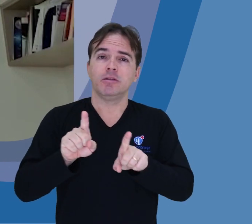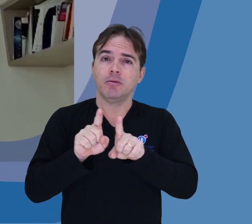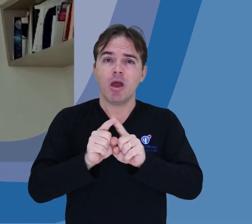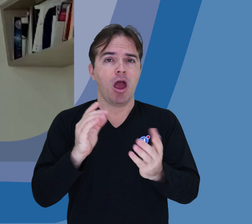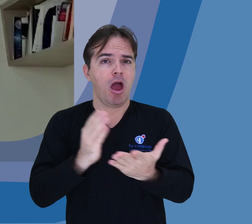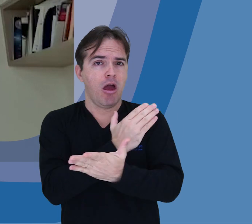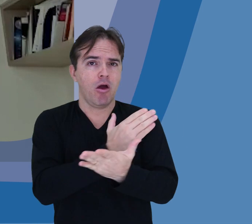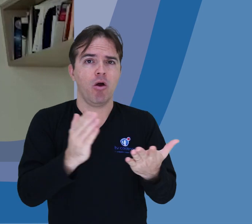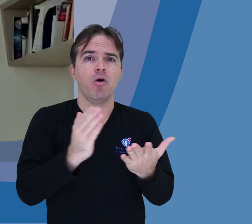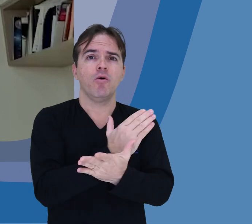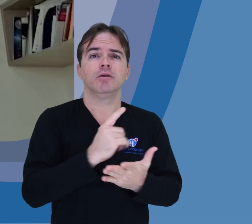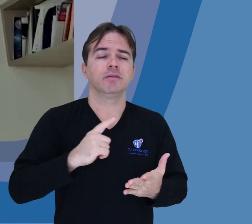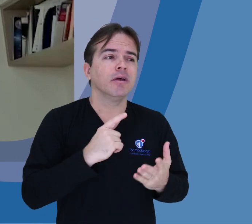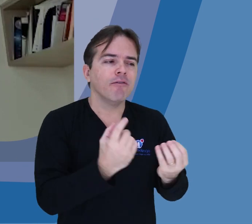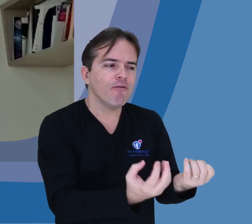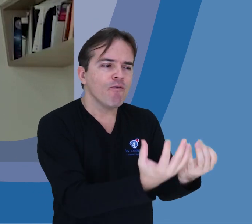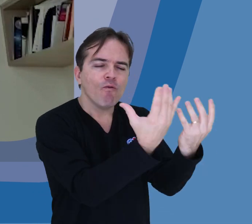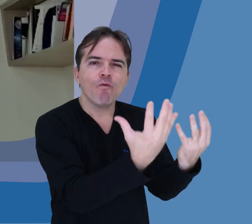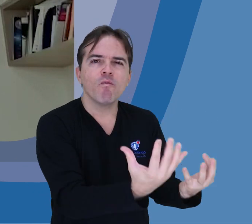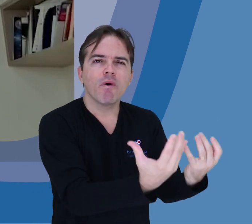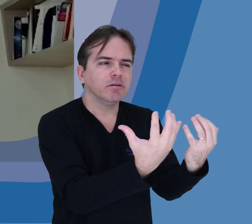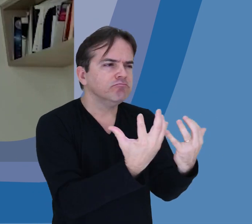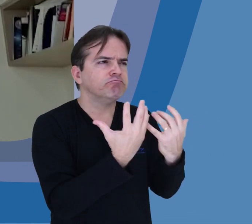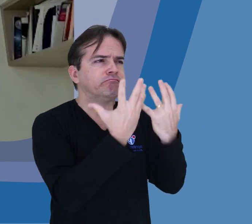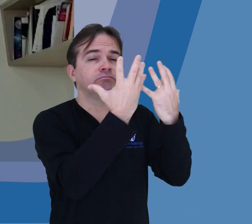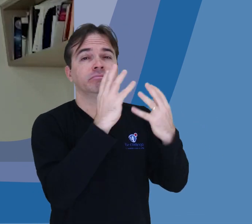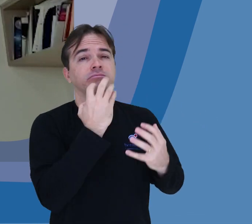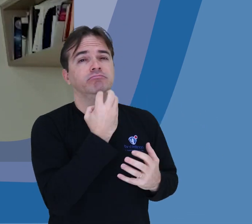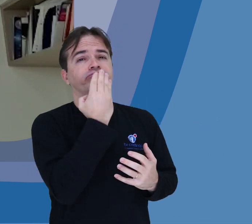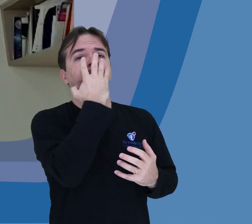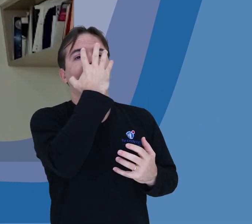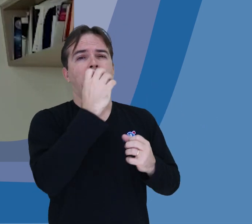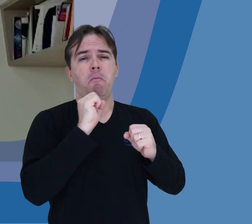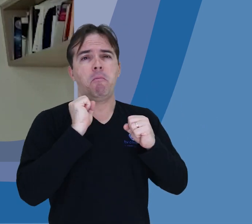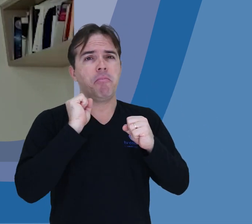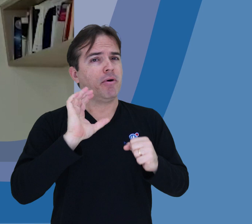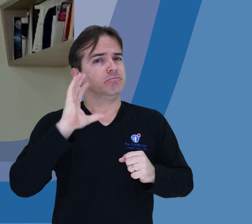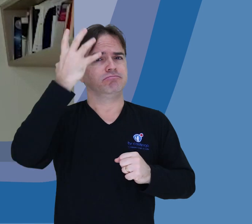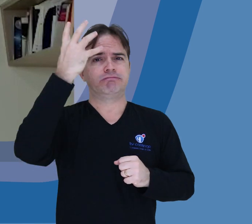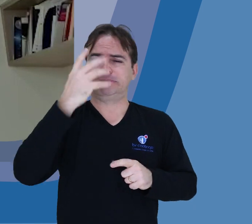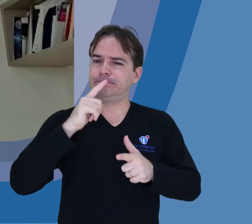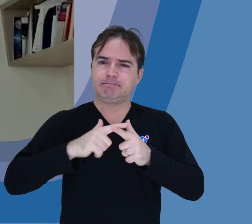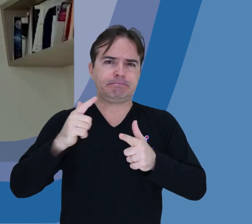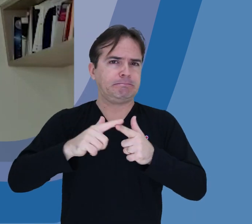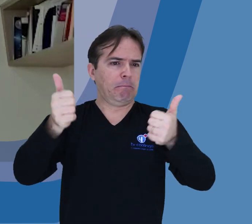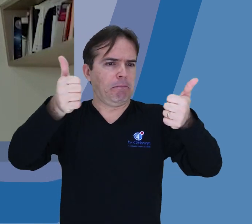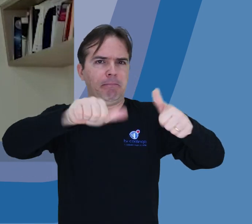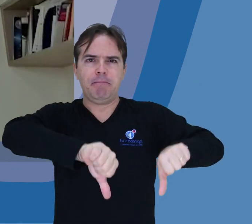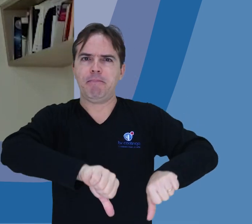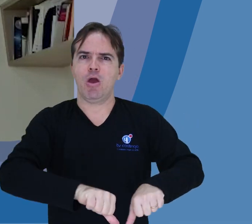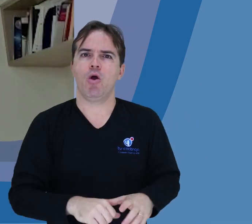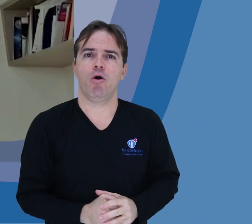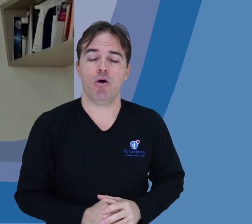de inalação de fumaça em uma concentração maior muito próximo aliás vizinha acidente você pode até